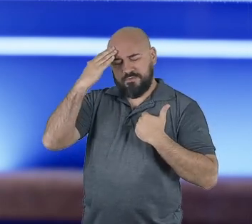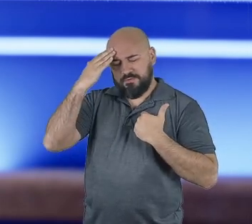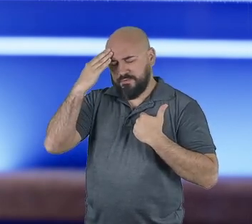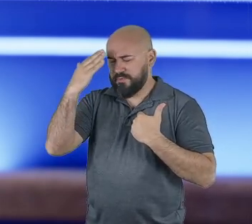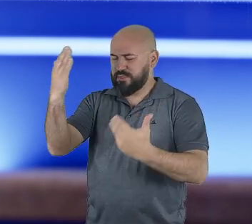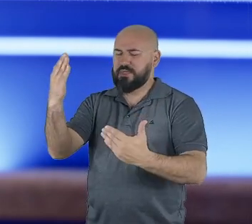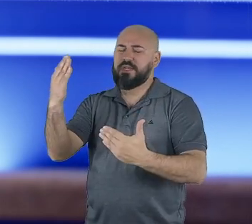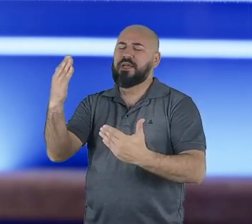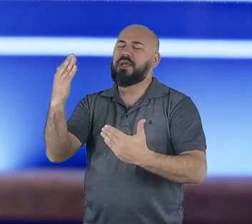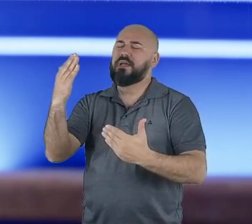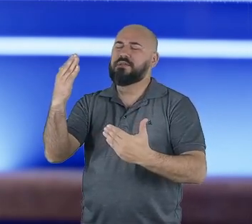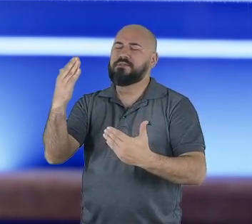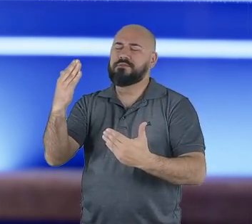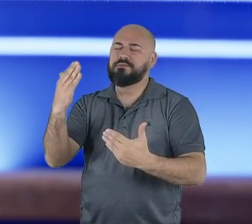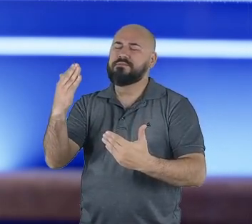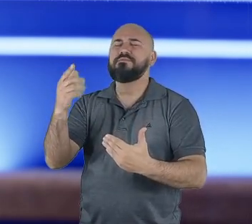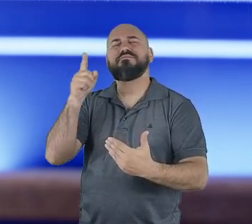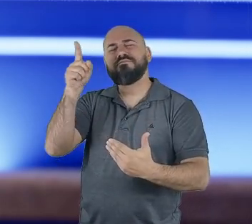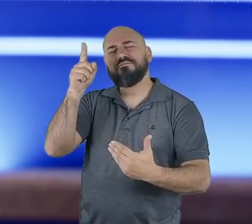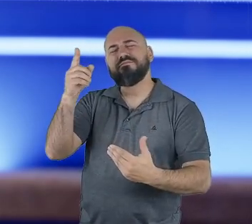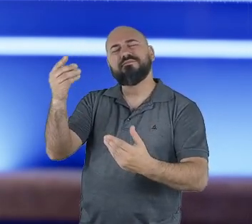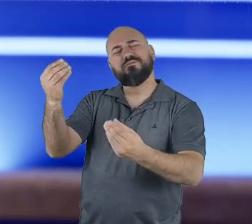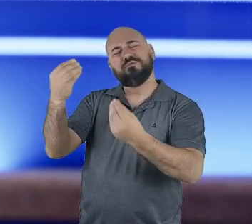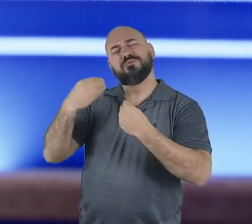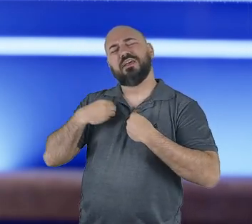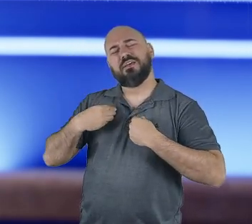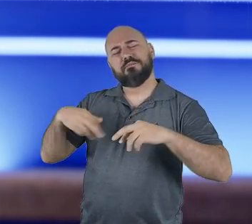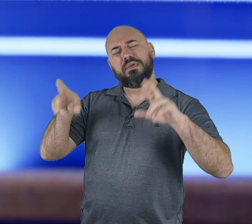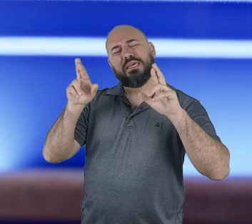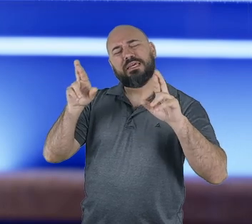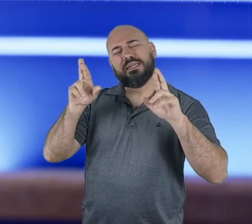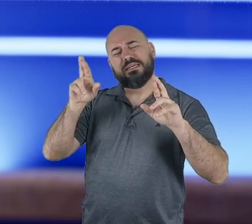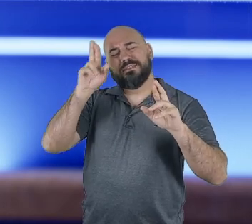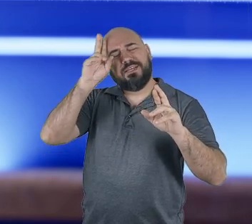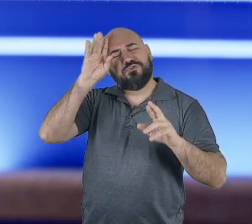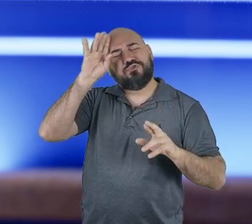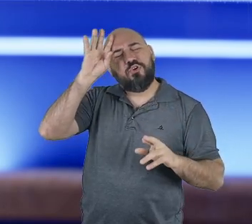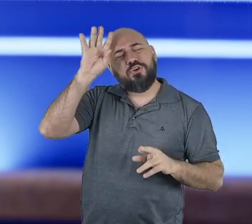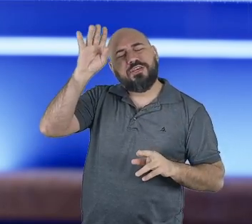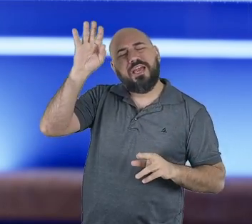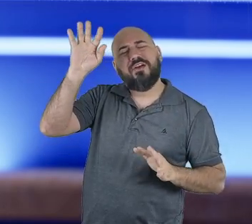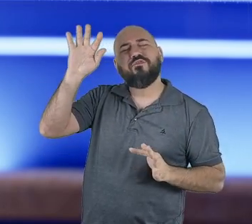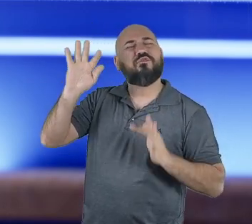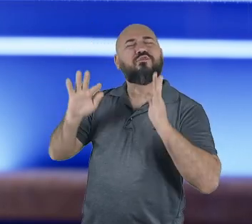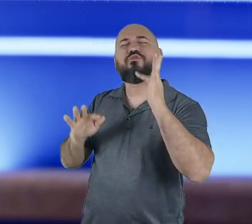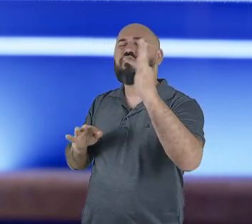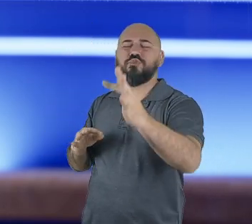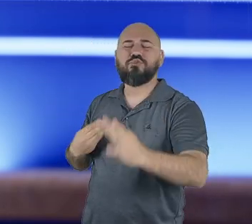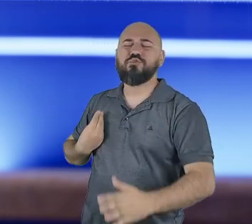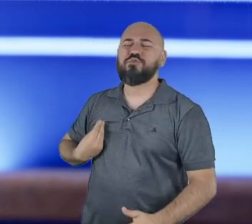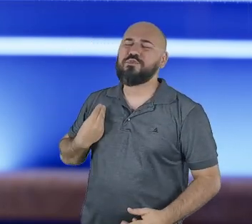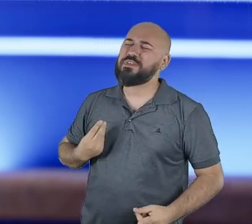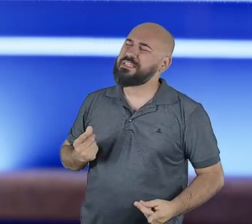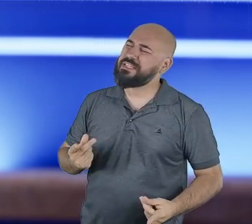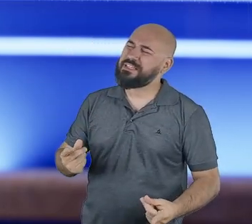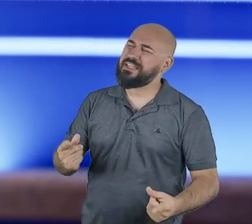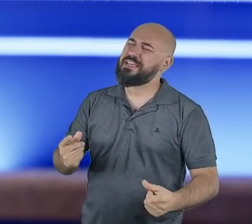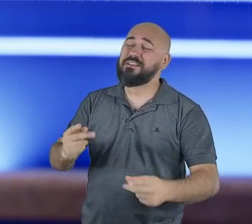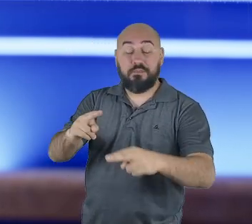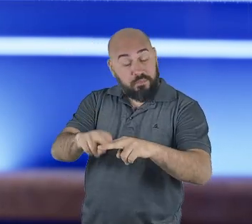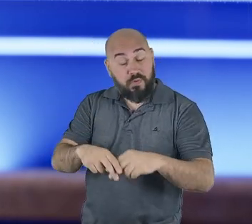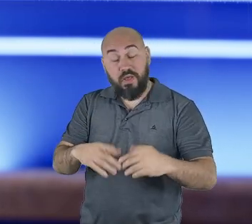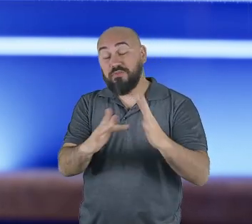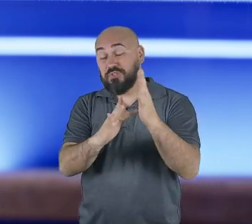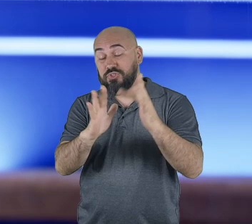agradeço muito porque o Senhor nos dá chances de sonharmos com a eternidade por meio do sacrifício de Cristo Jesus na cruz